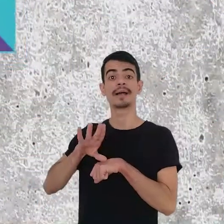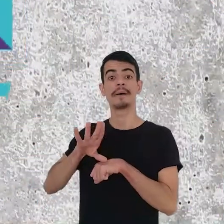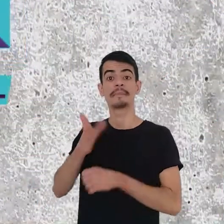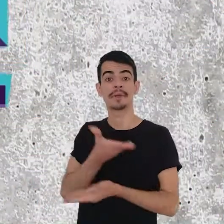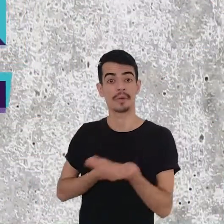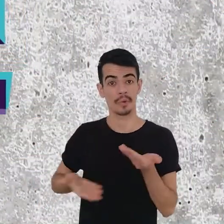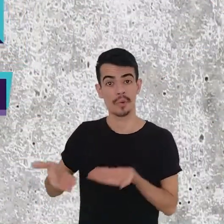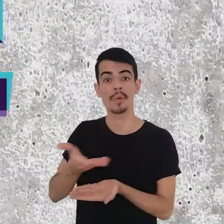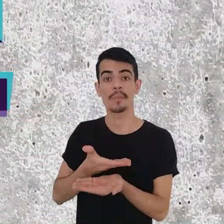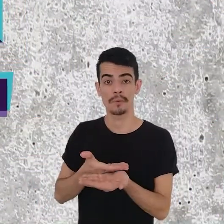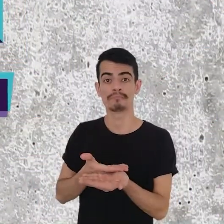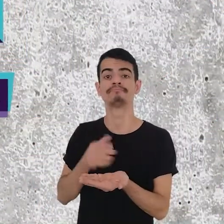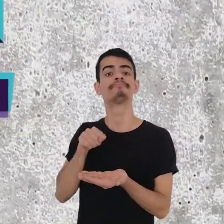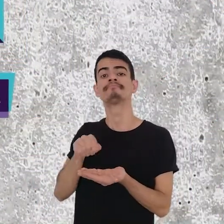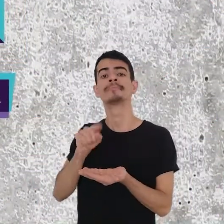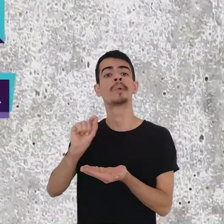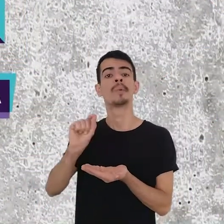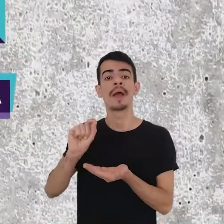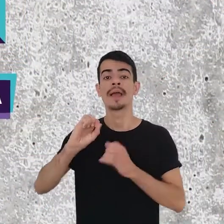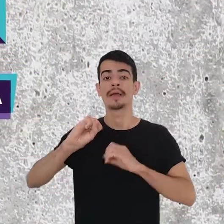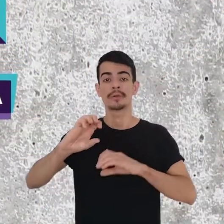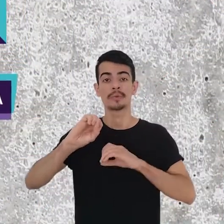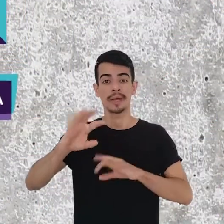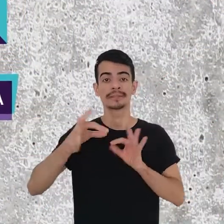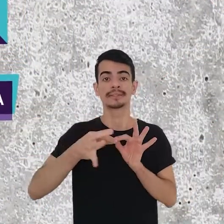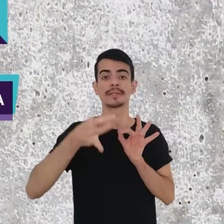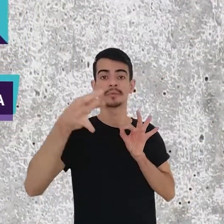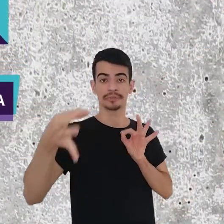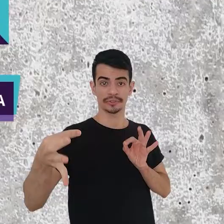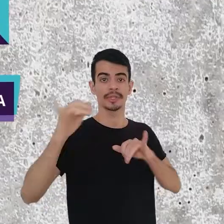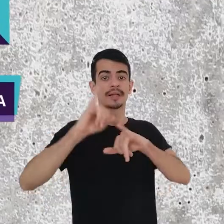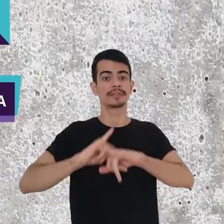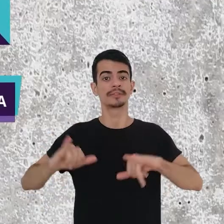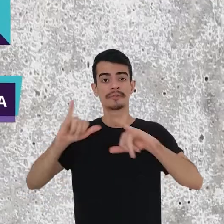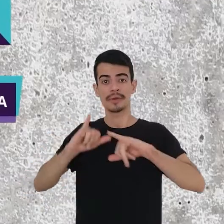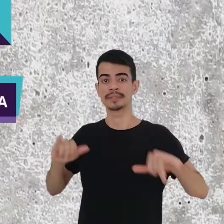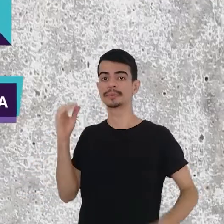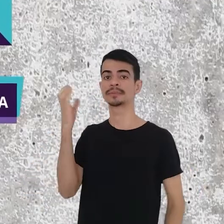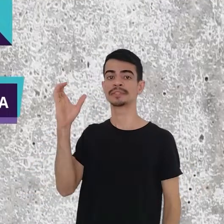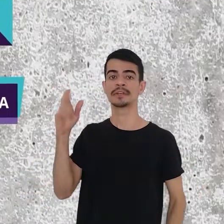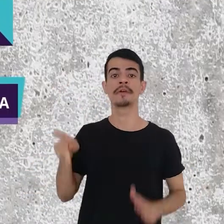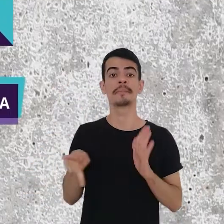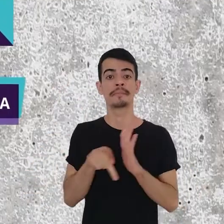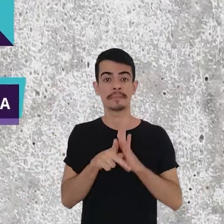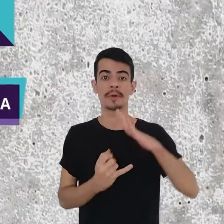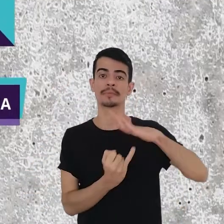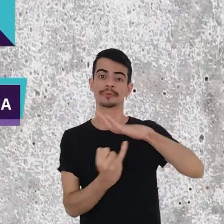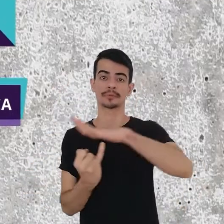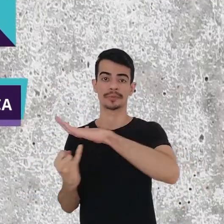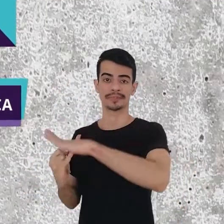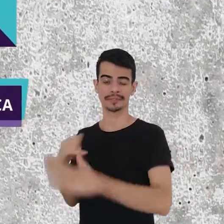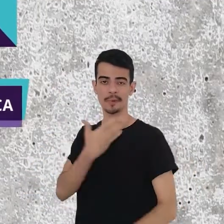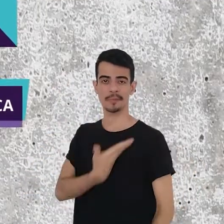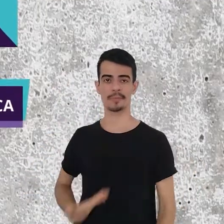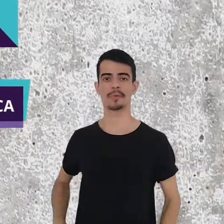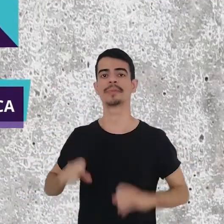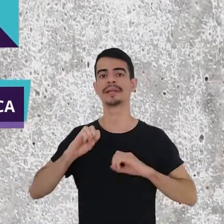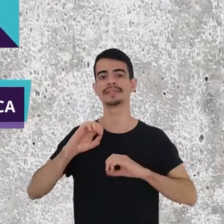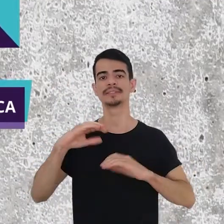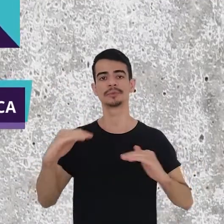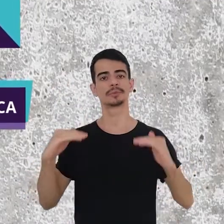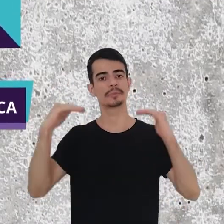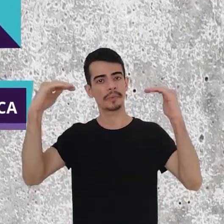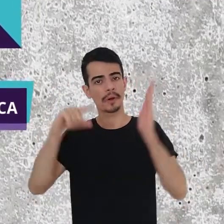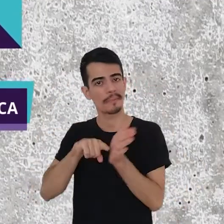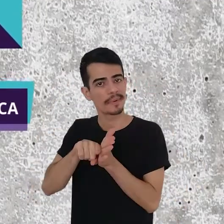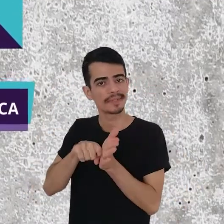Saber Comum, uma iniciativa conjunta de educação à distância e divulgação científica das instituições públicas de ensino superior